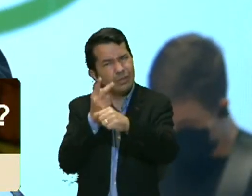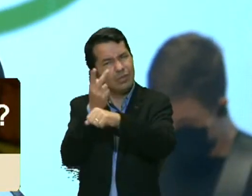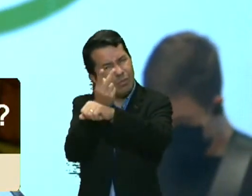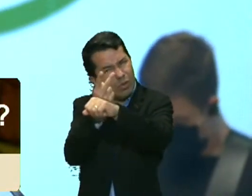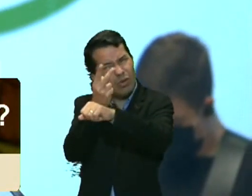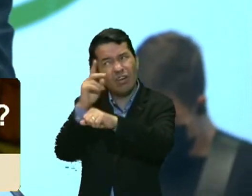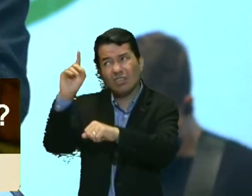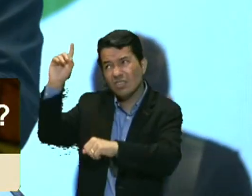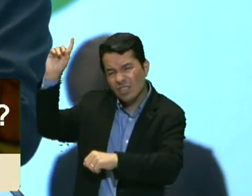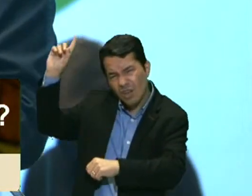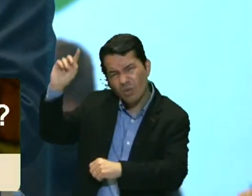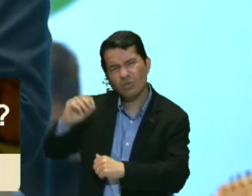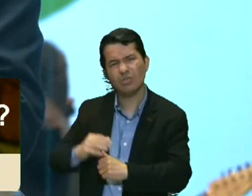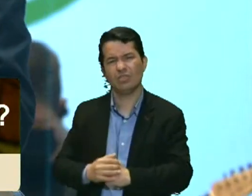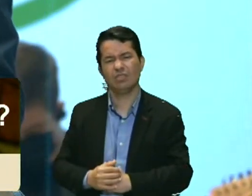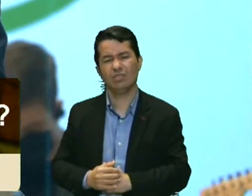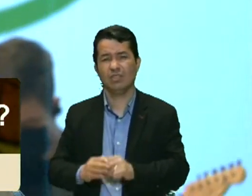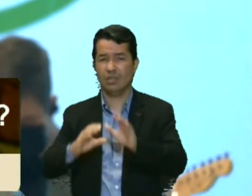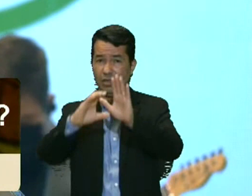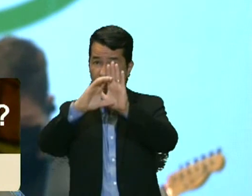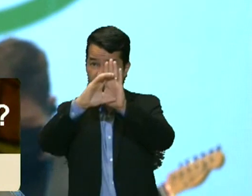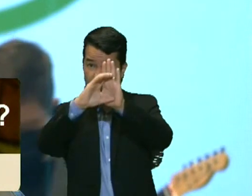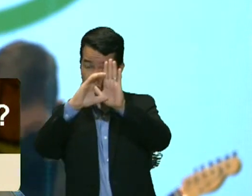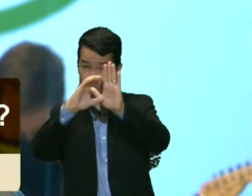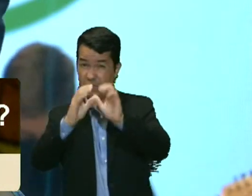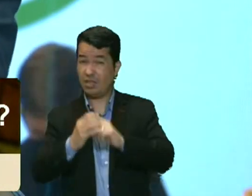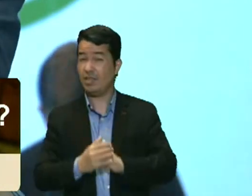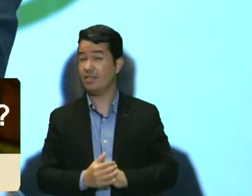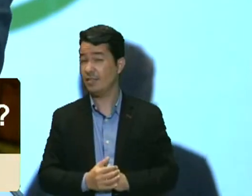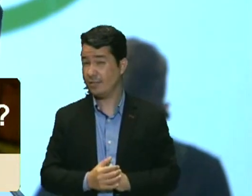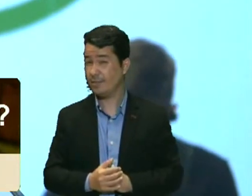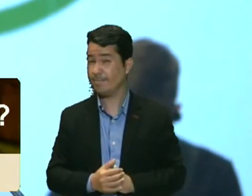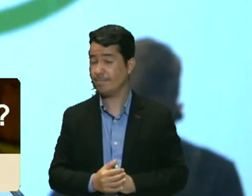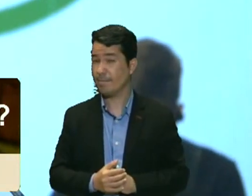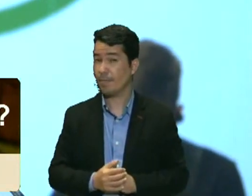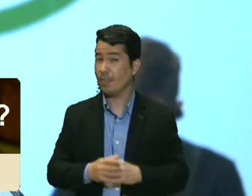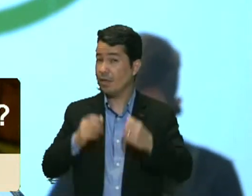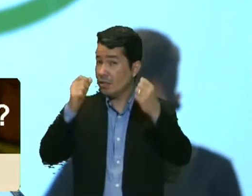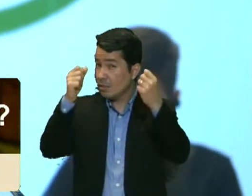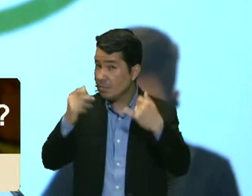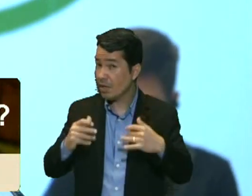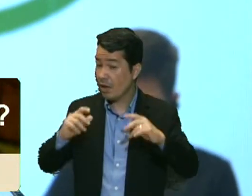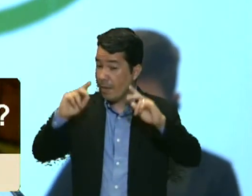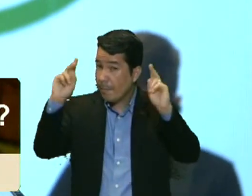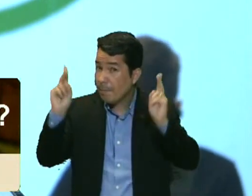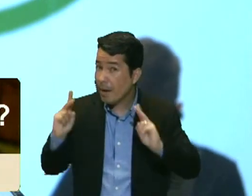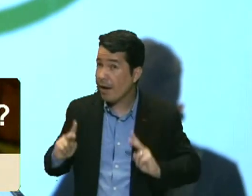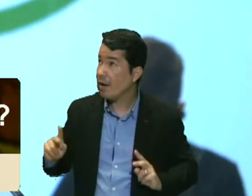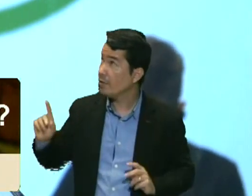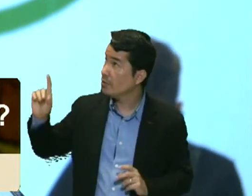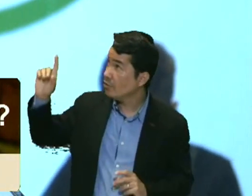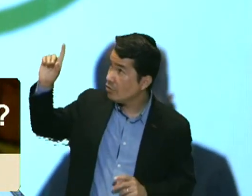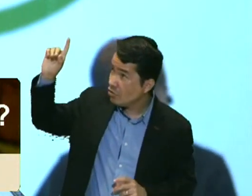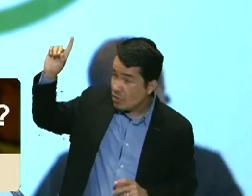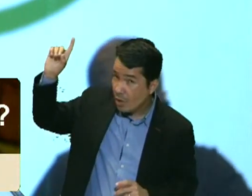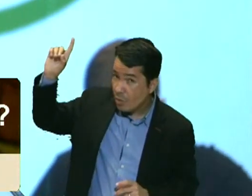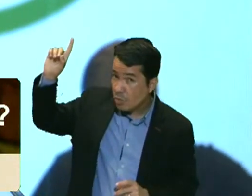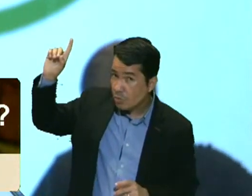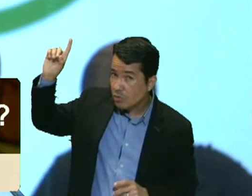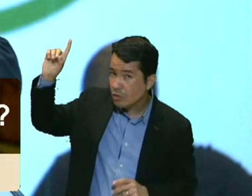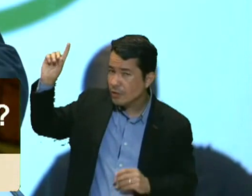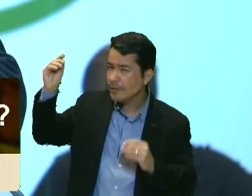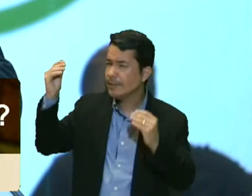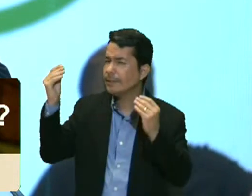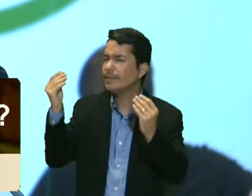em Colossenses vai dizer assim, seja a paz de Deus o árbitro do